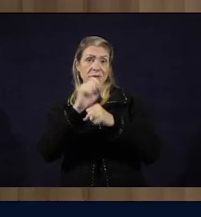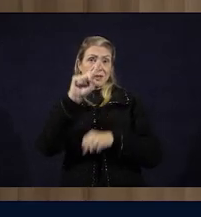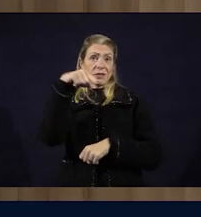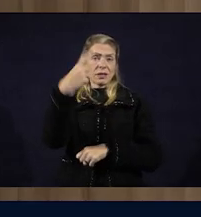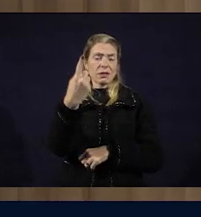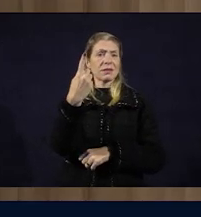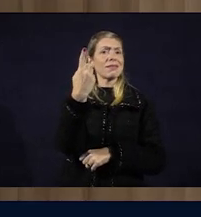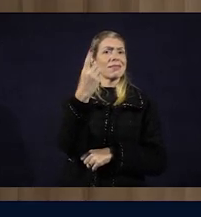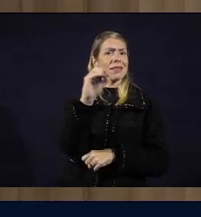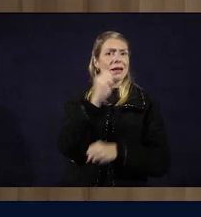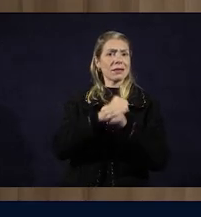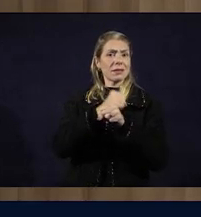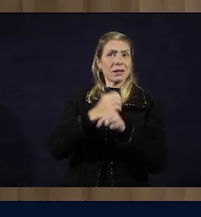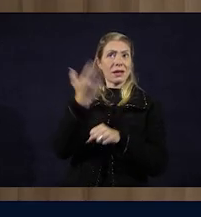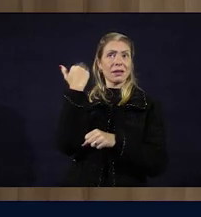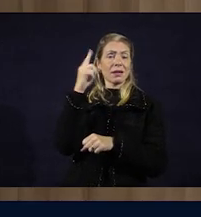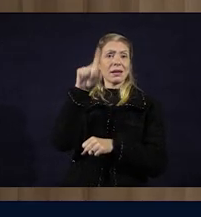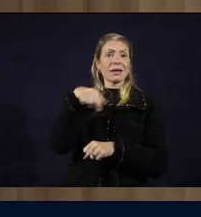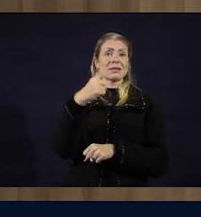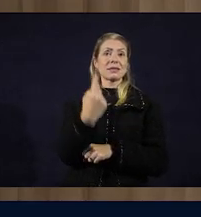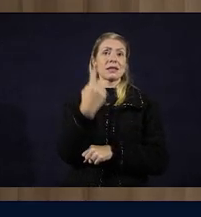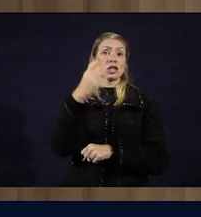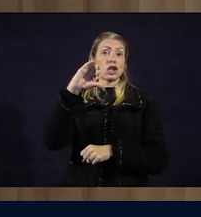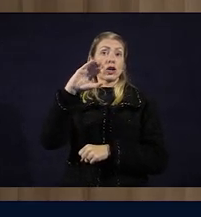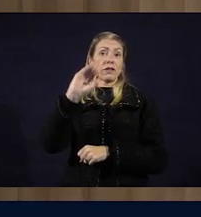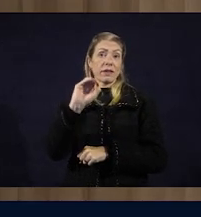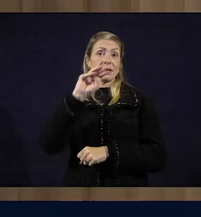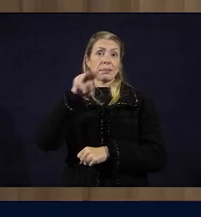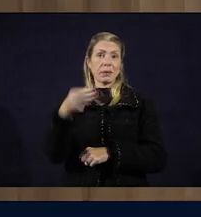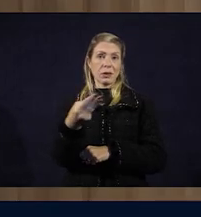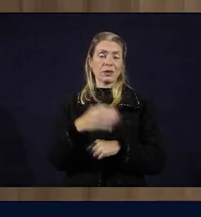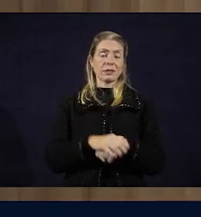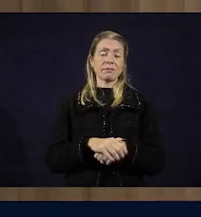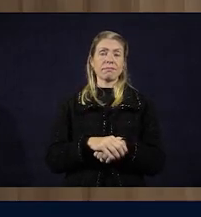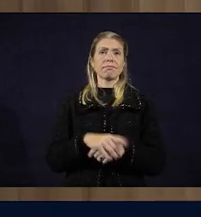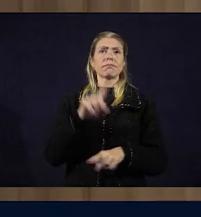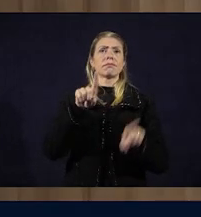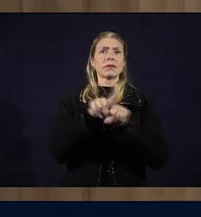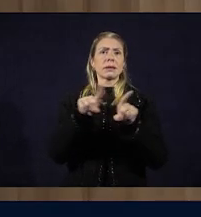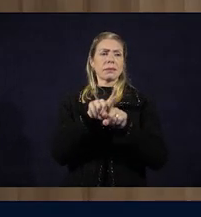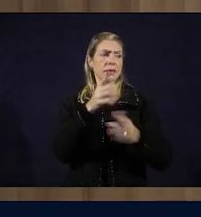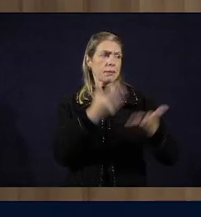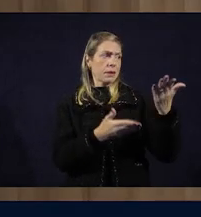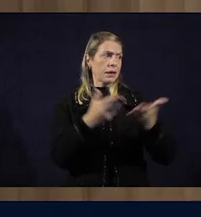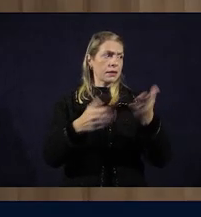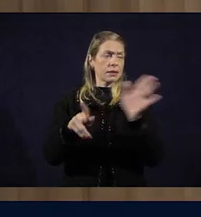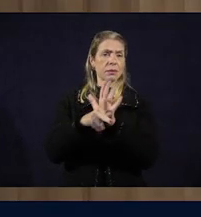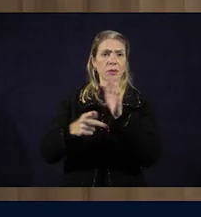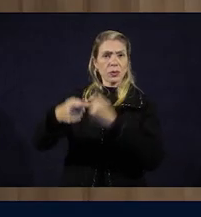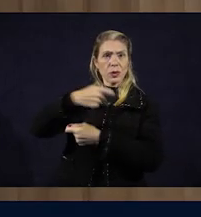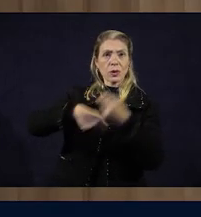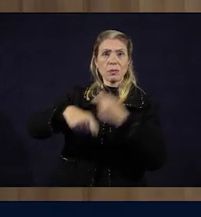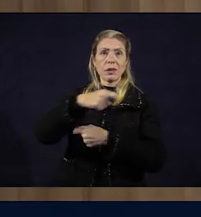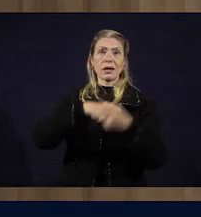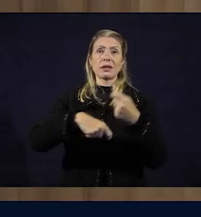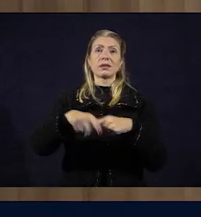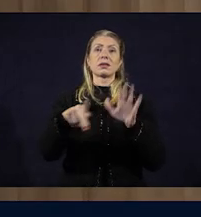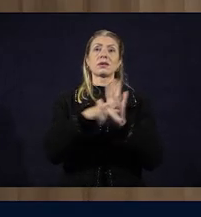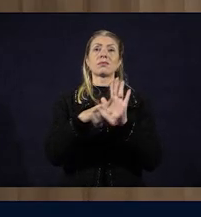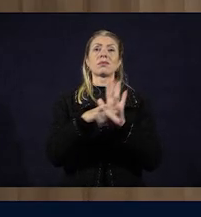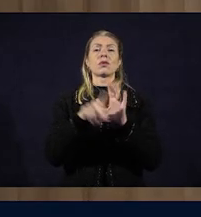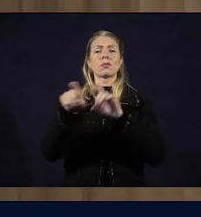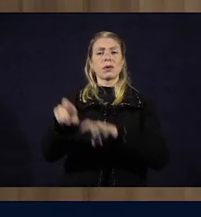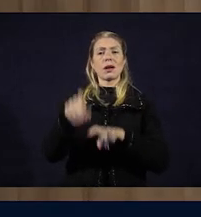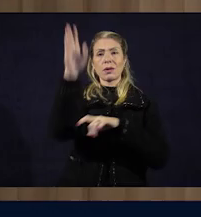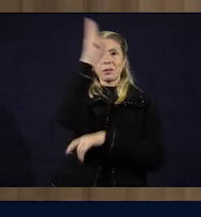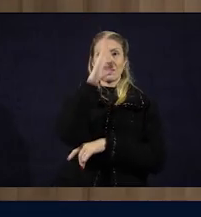número era 190 milhões na balança comercial o Agro brasileiro atingiu um saldo líquido de